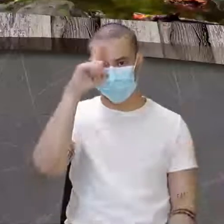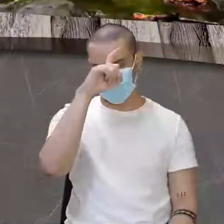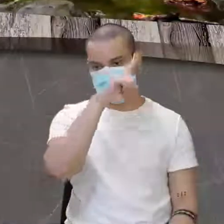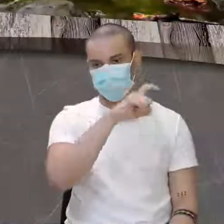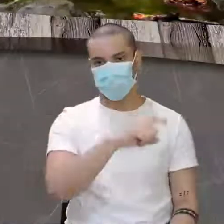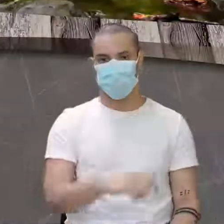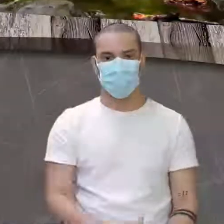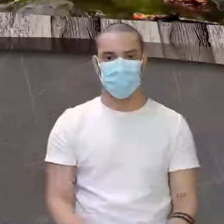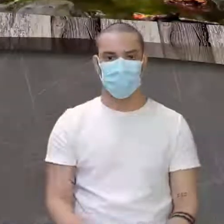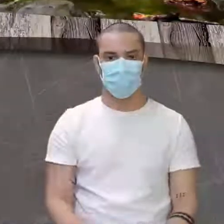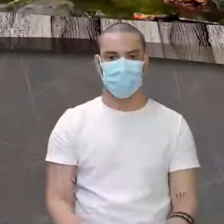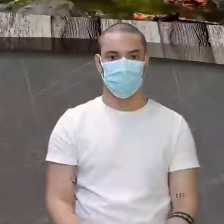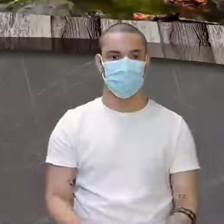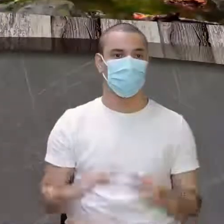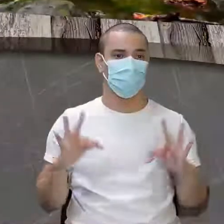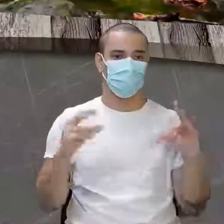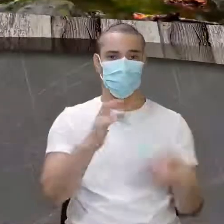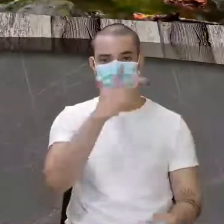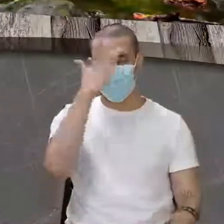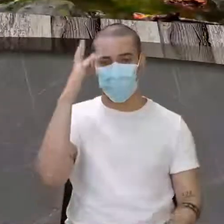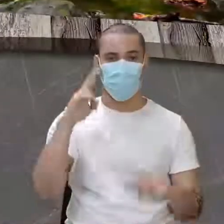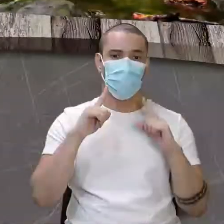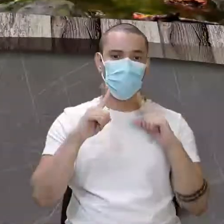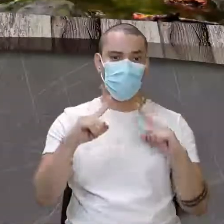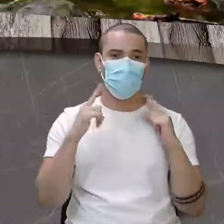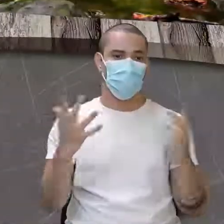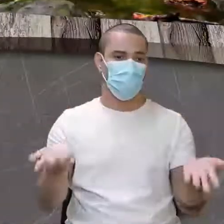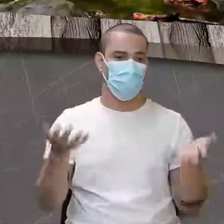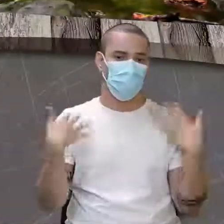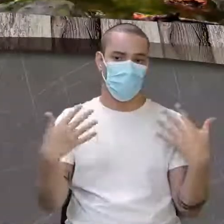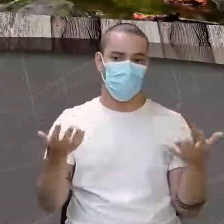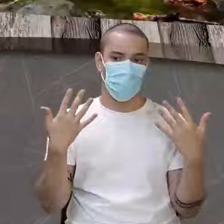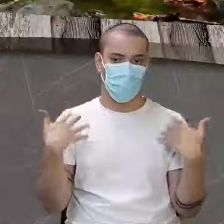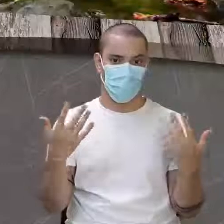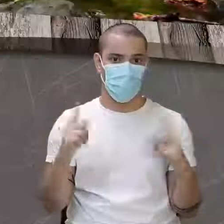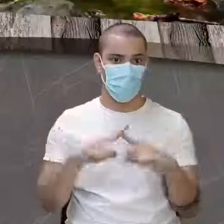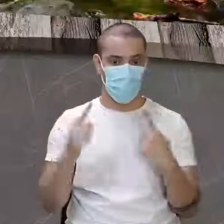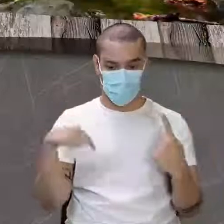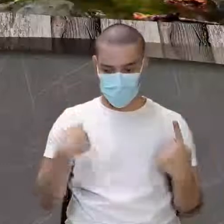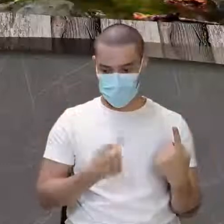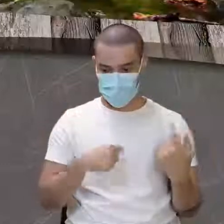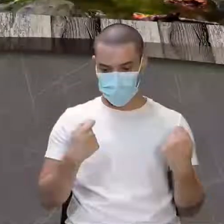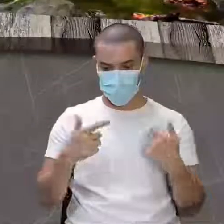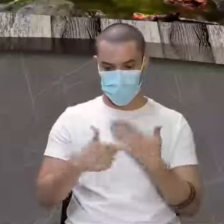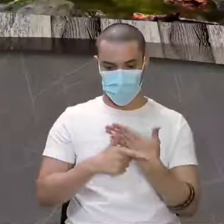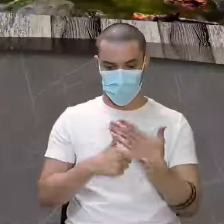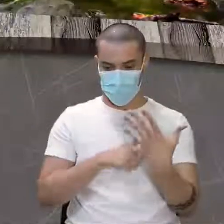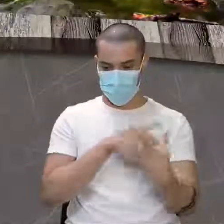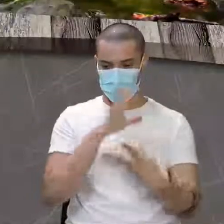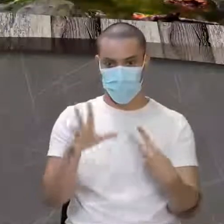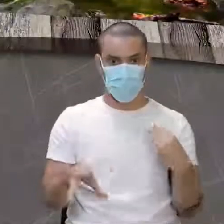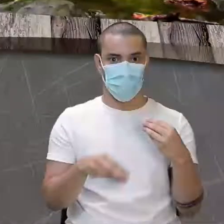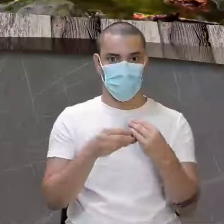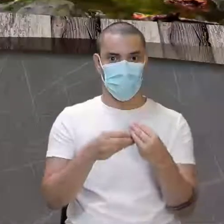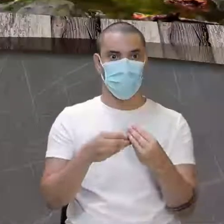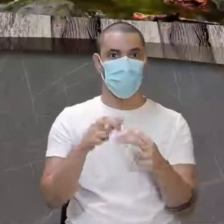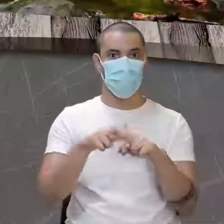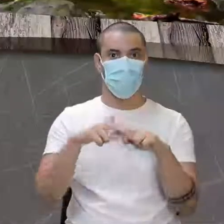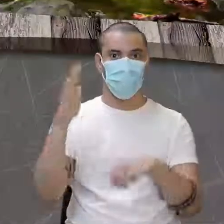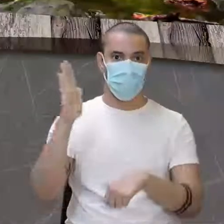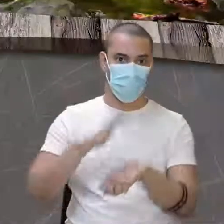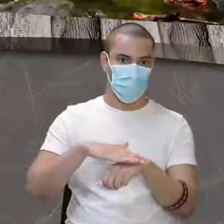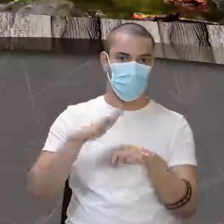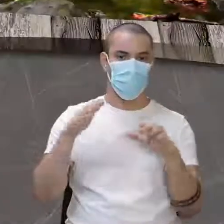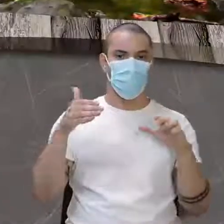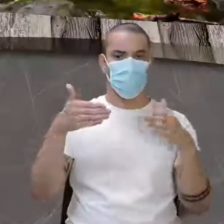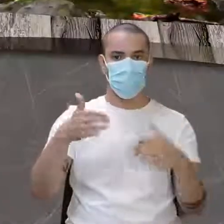complicado. Calor, todo mundo reclama do calor, né? Mas a gente tem que contribuir, tá? Então, quanto mais